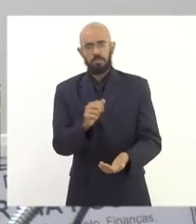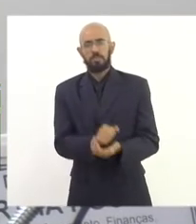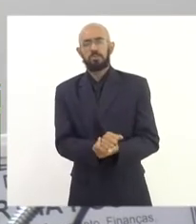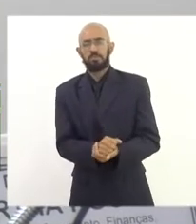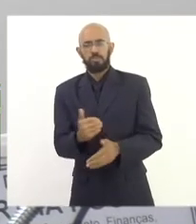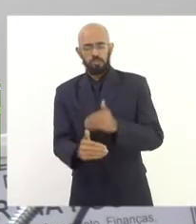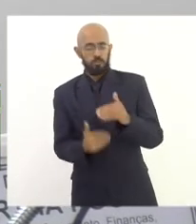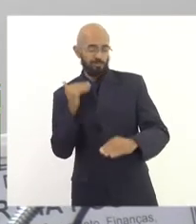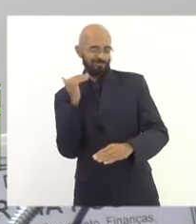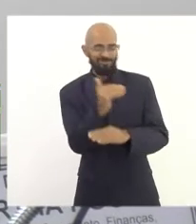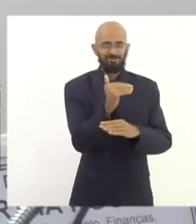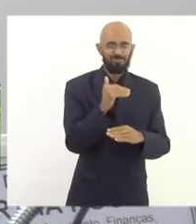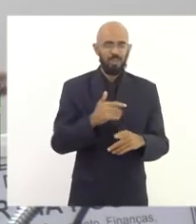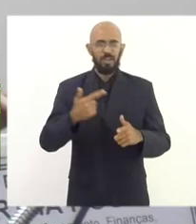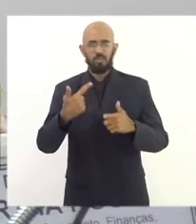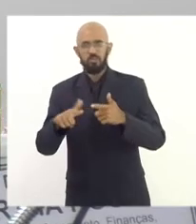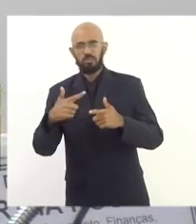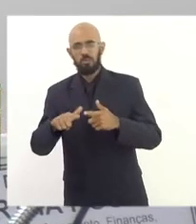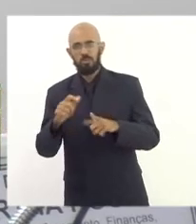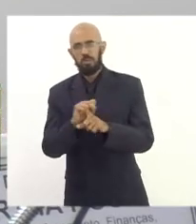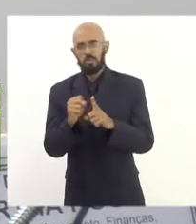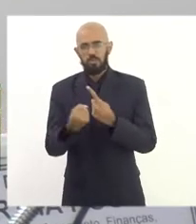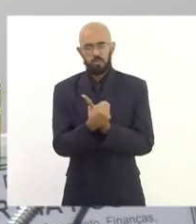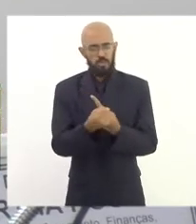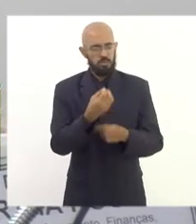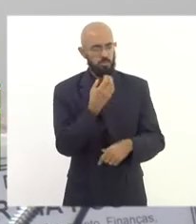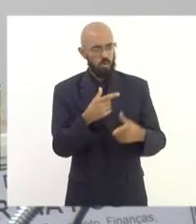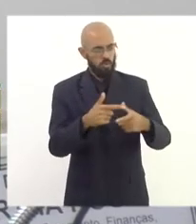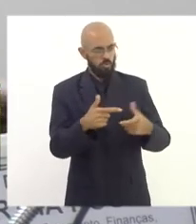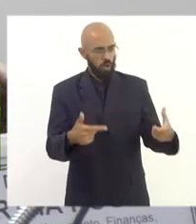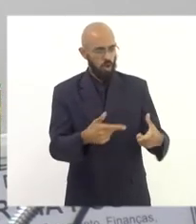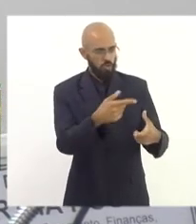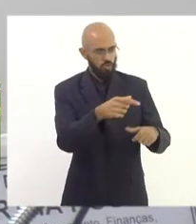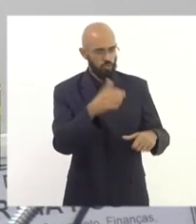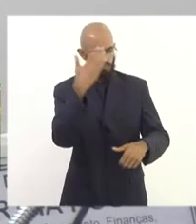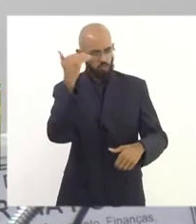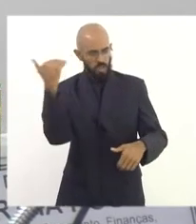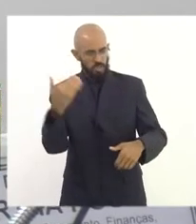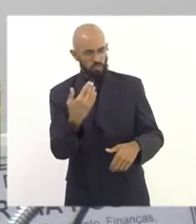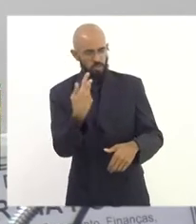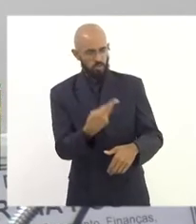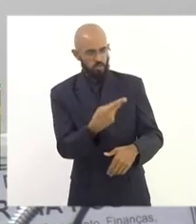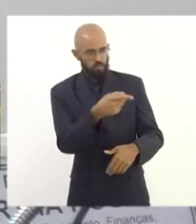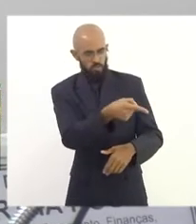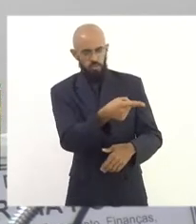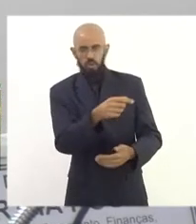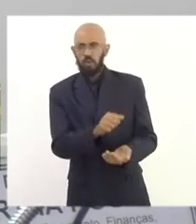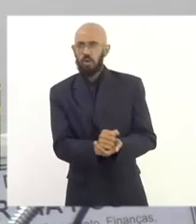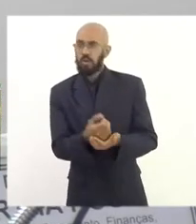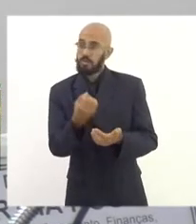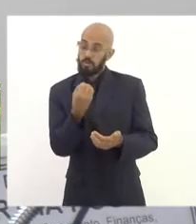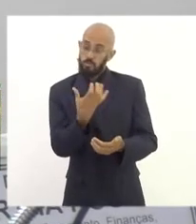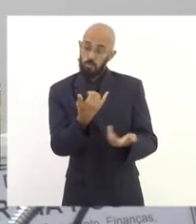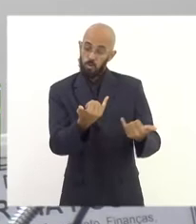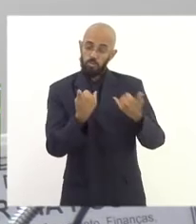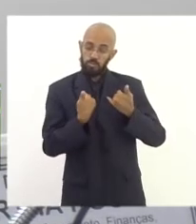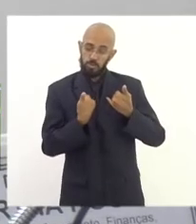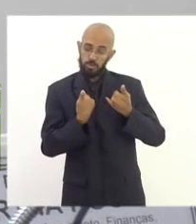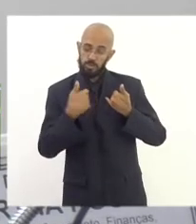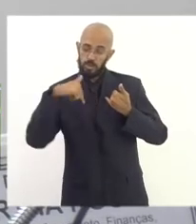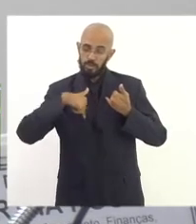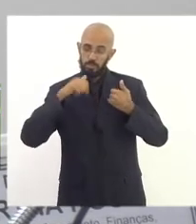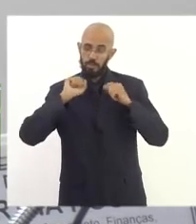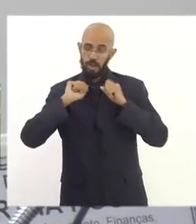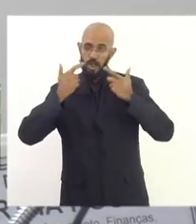vencer as desigualdades sociais. Então, boa sorte, sucesso, e que venham boas notícias para essa casa, porque